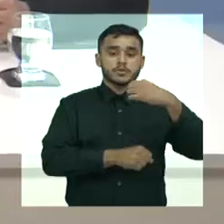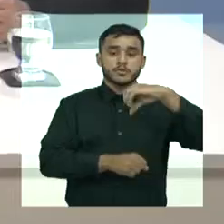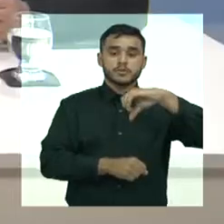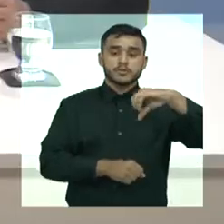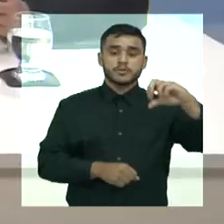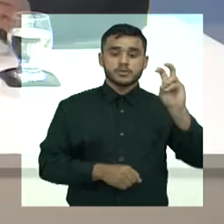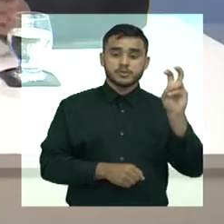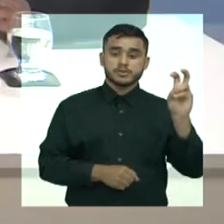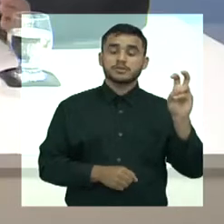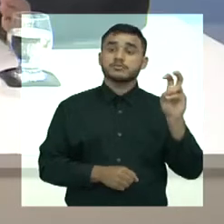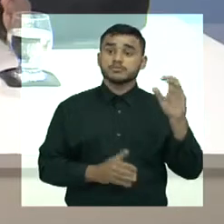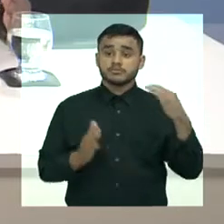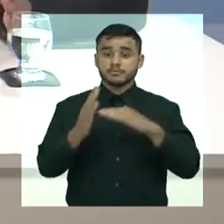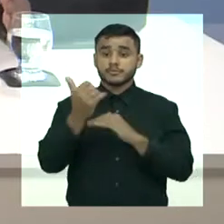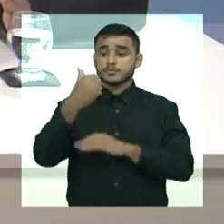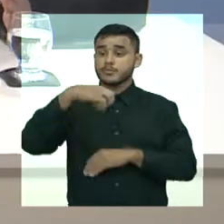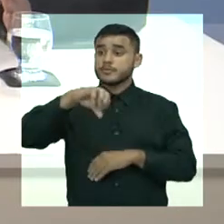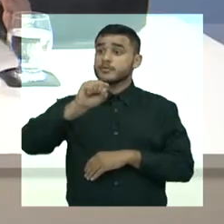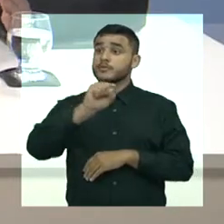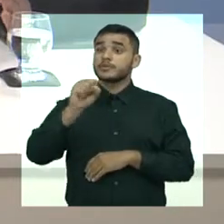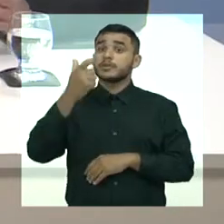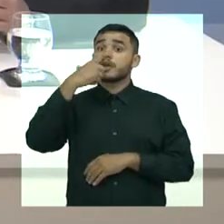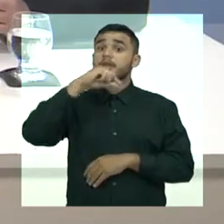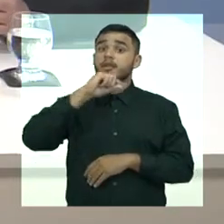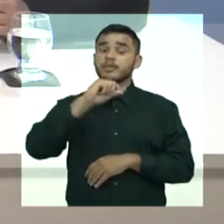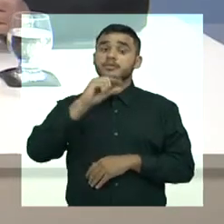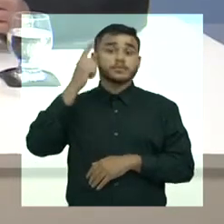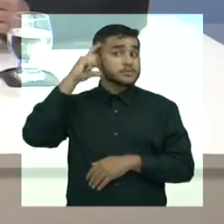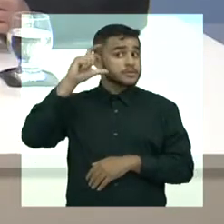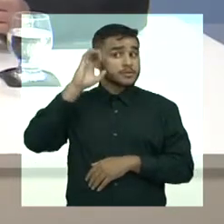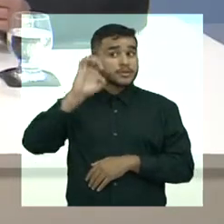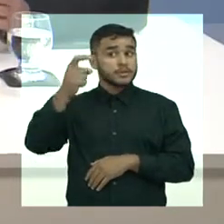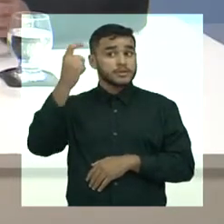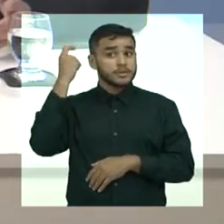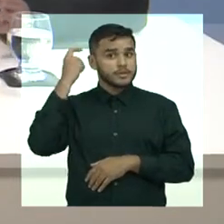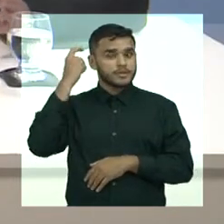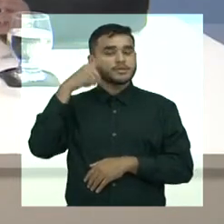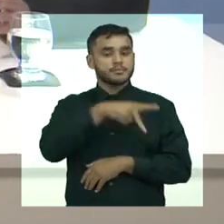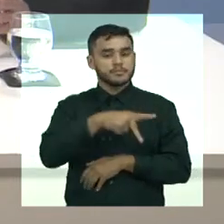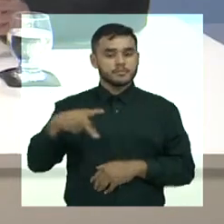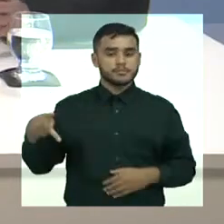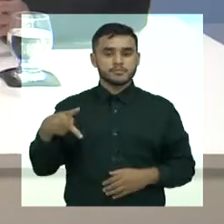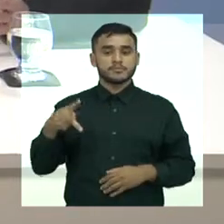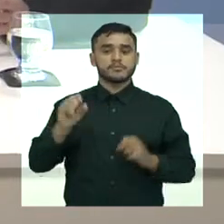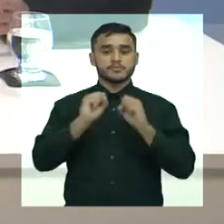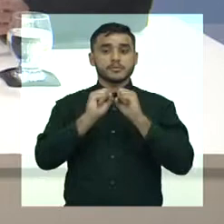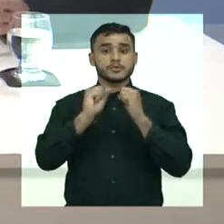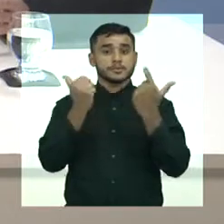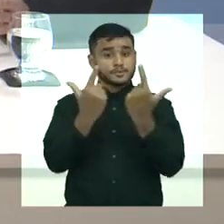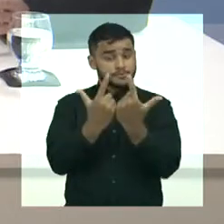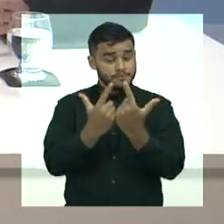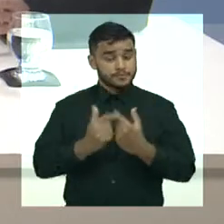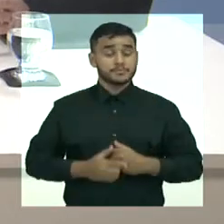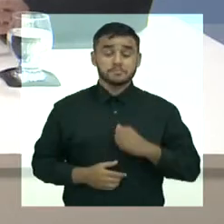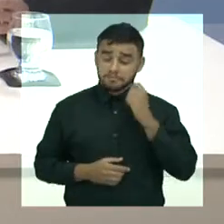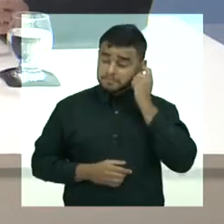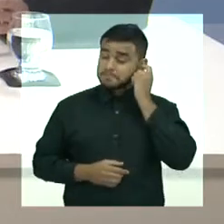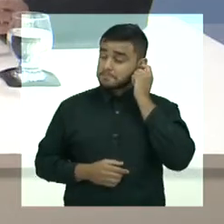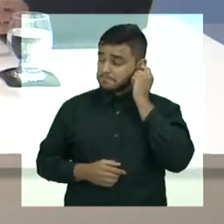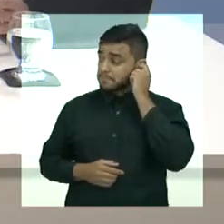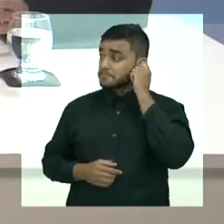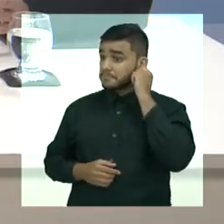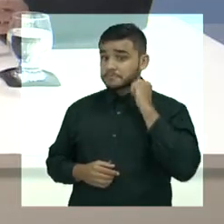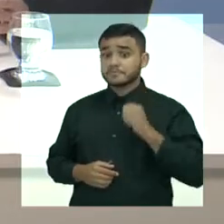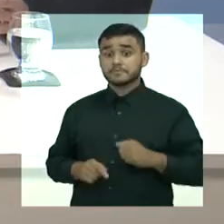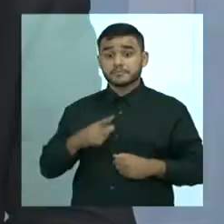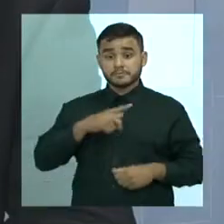Gomes. Legislativa, Cid Ferreira Gomes. Então, com 32 anos de idade. Muito novo, muito novo. E ele deu um salto, né? Ele saiu